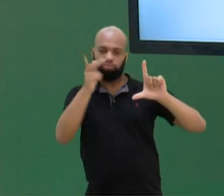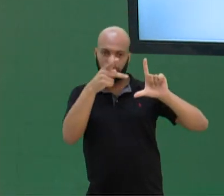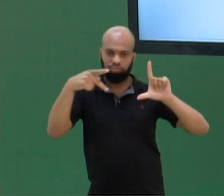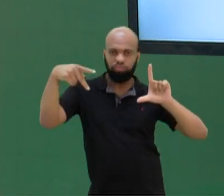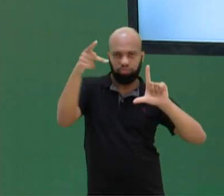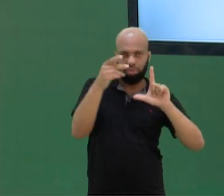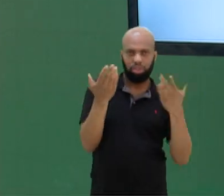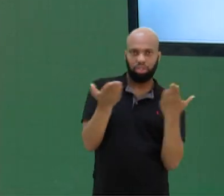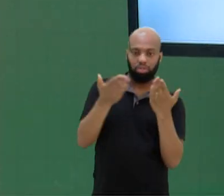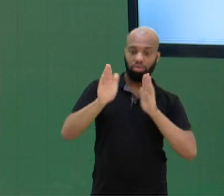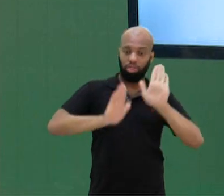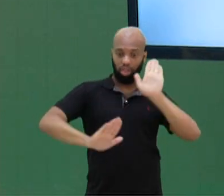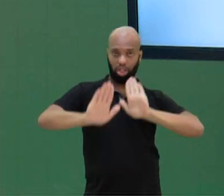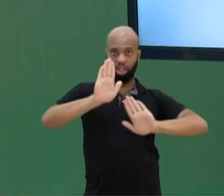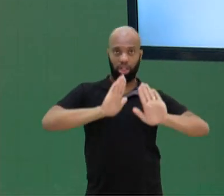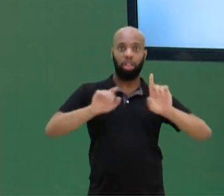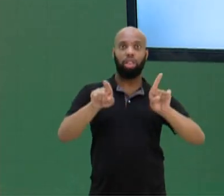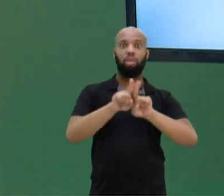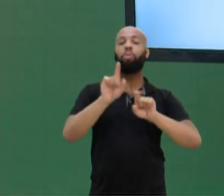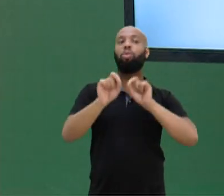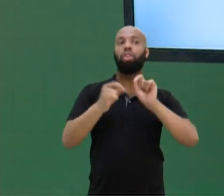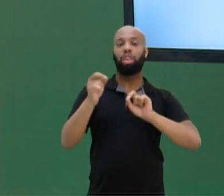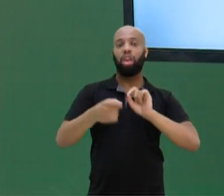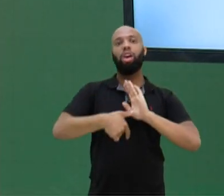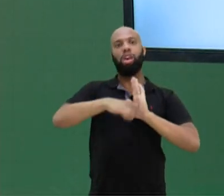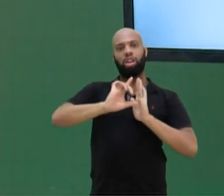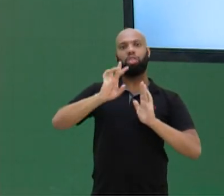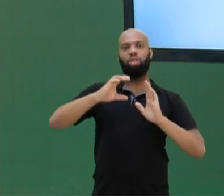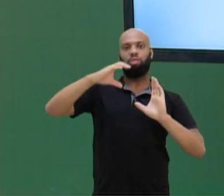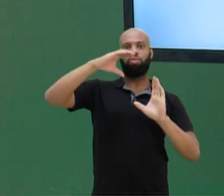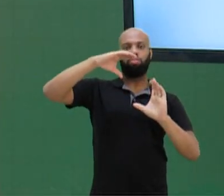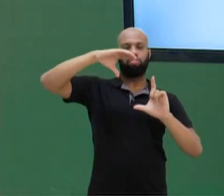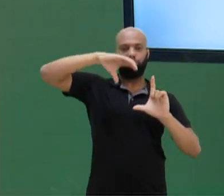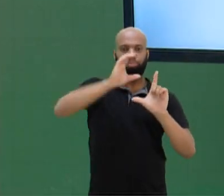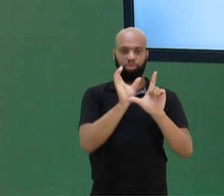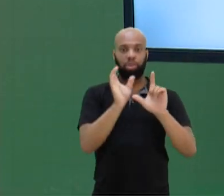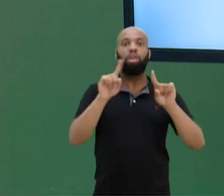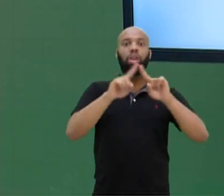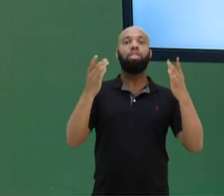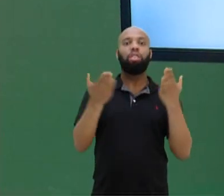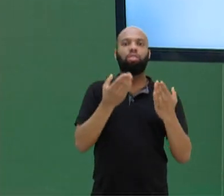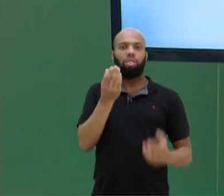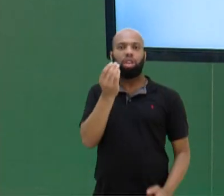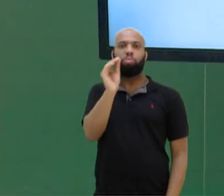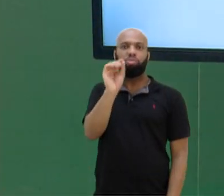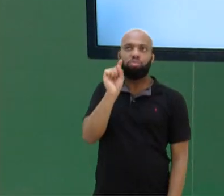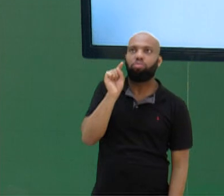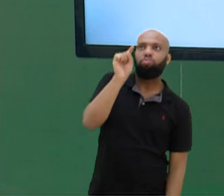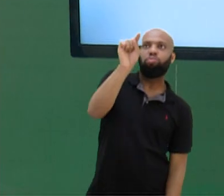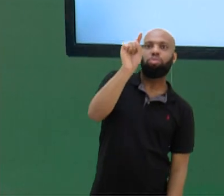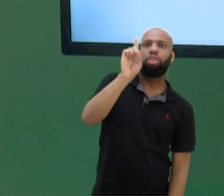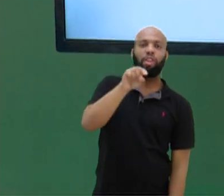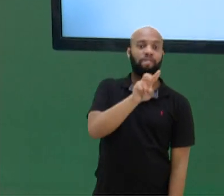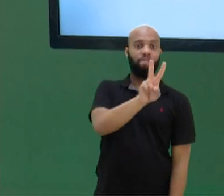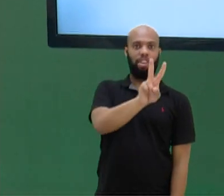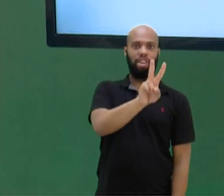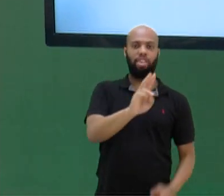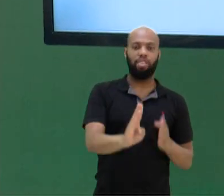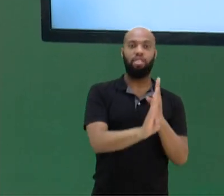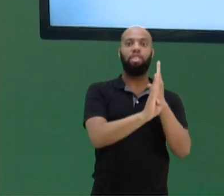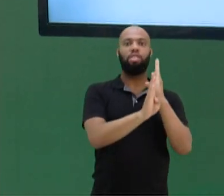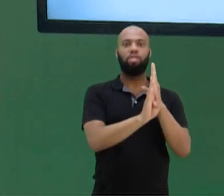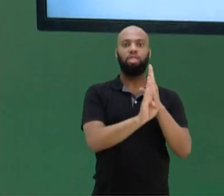mais cuidado, inclusive com um passo a mais da aula anterior. Nós vamos para o vértice, encontrar se esse é ponto de máximo ou mínimo da